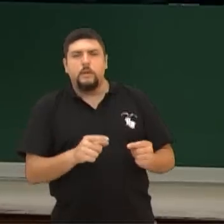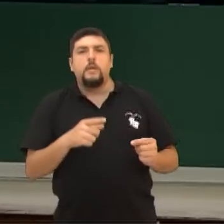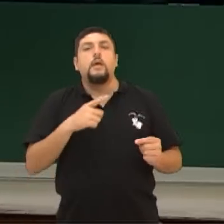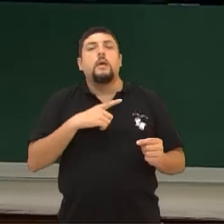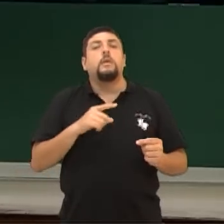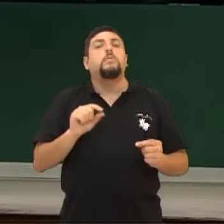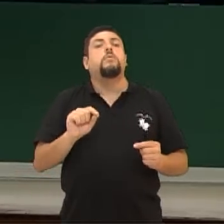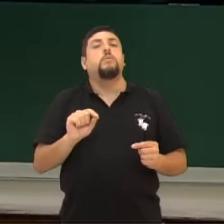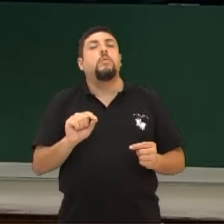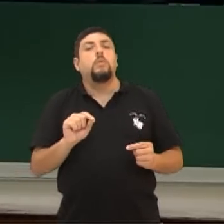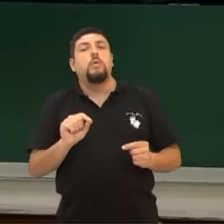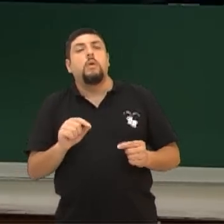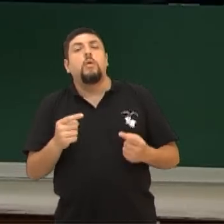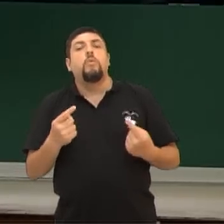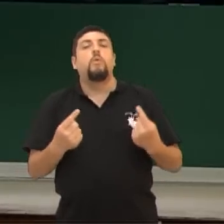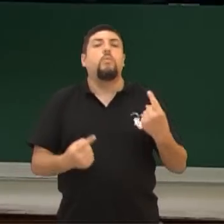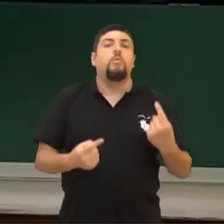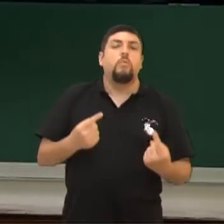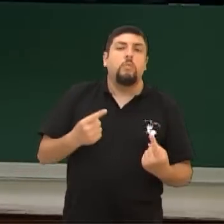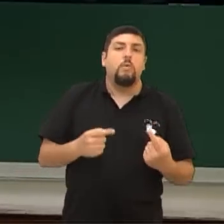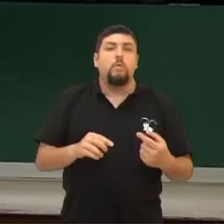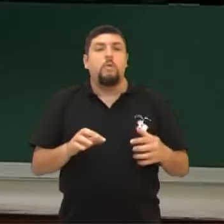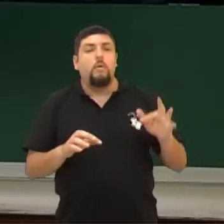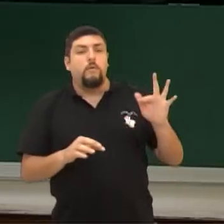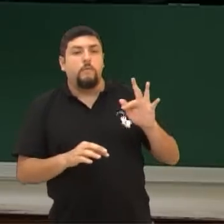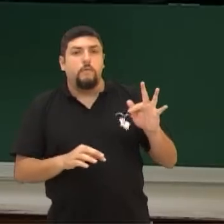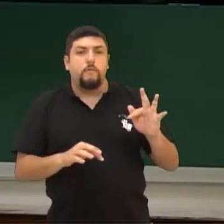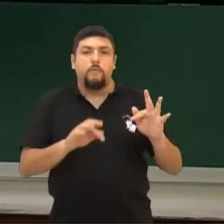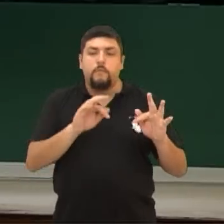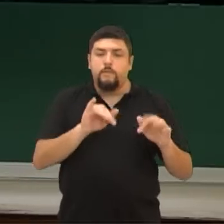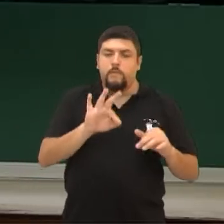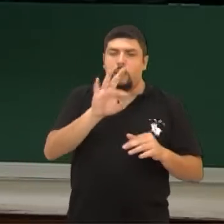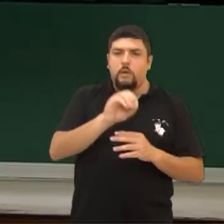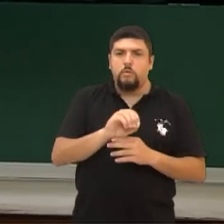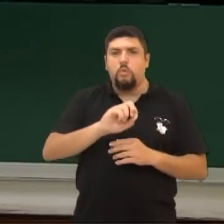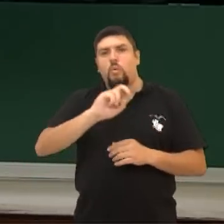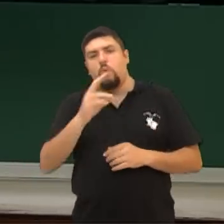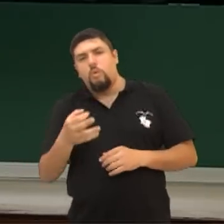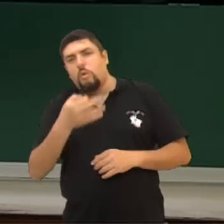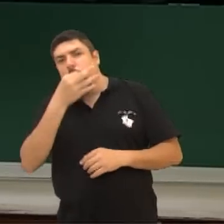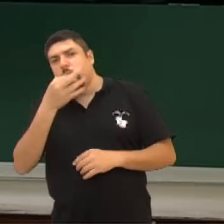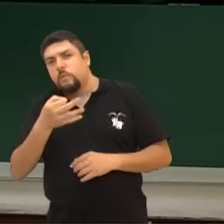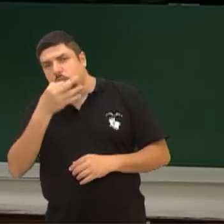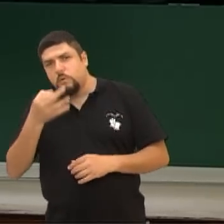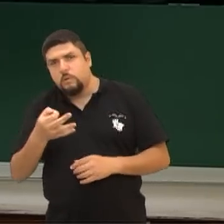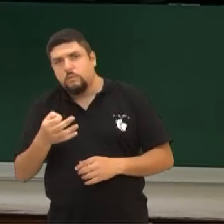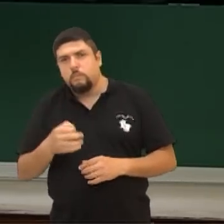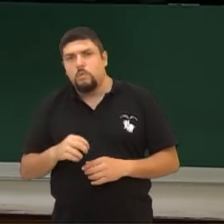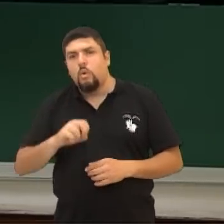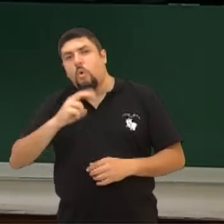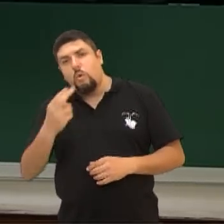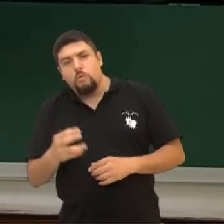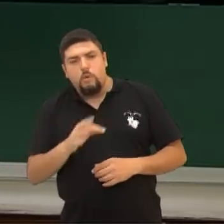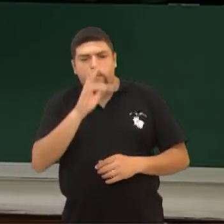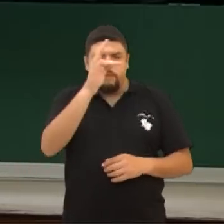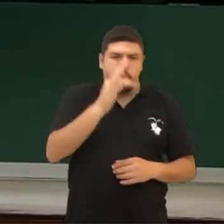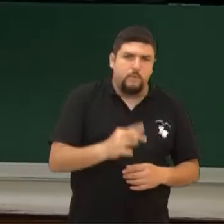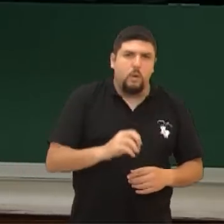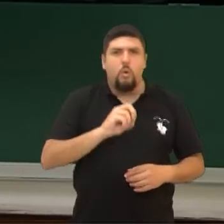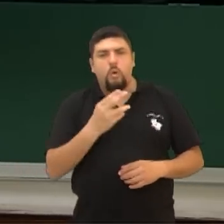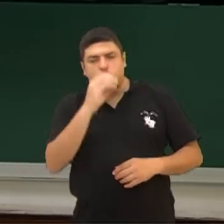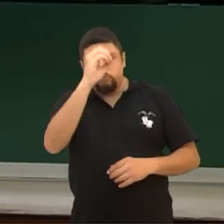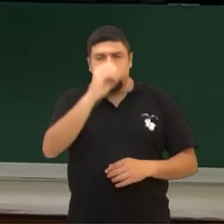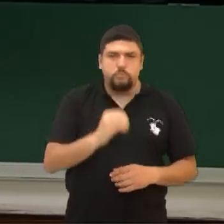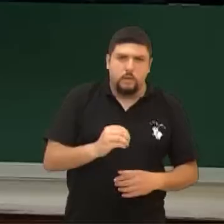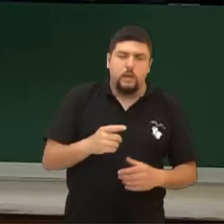situações e eu quero que você me diga se são fato, se são opinião ou se nós temos aí um fato e uma opinião.